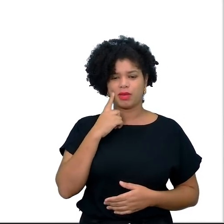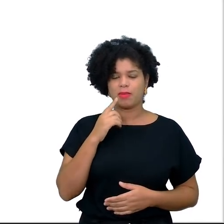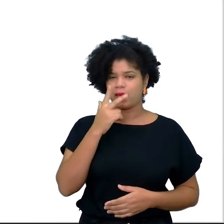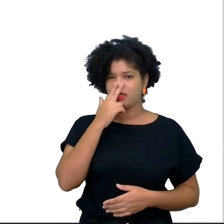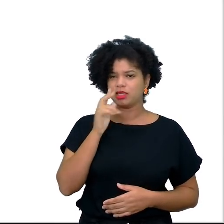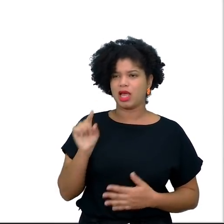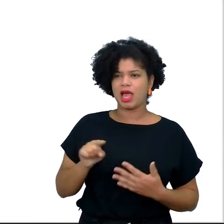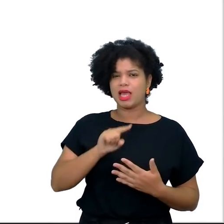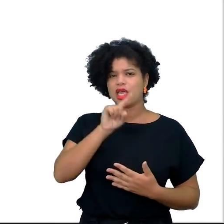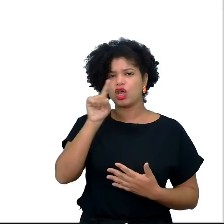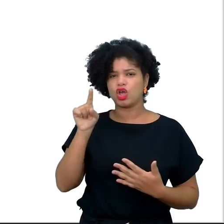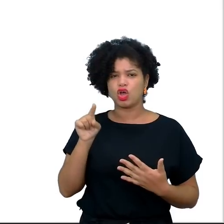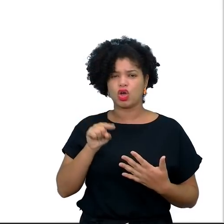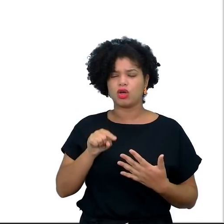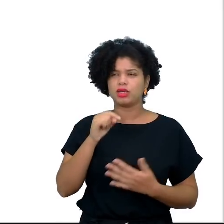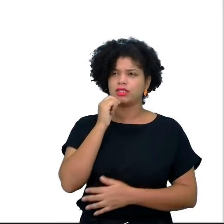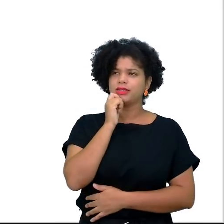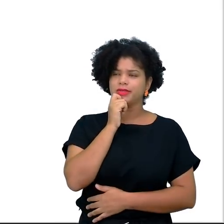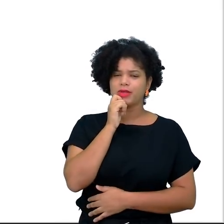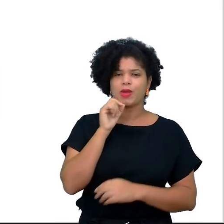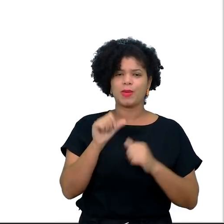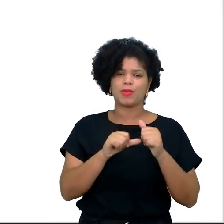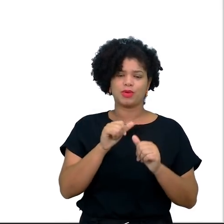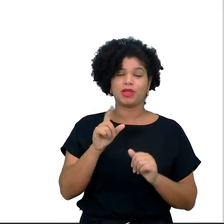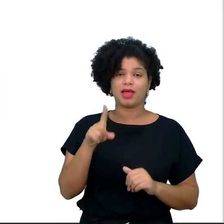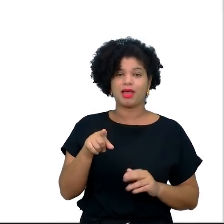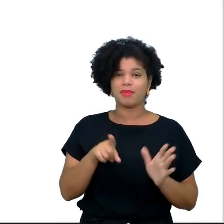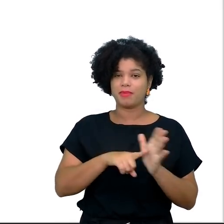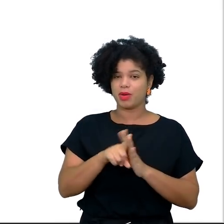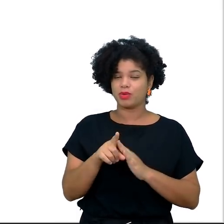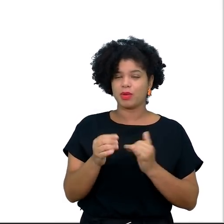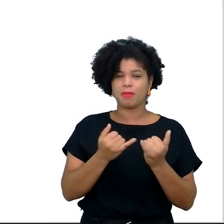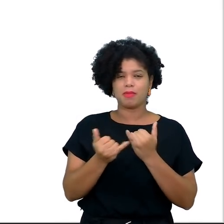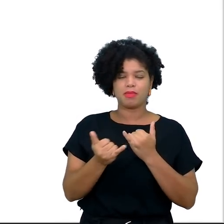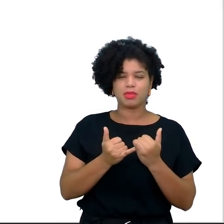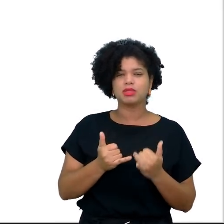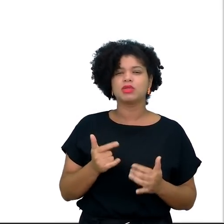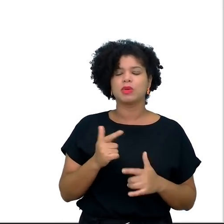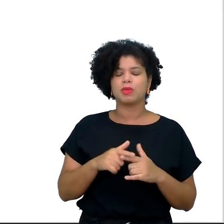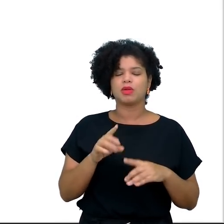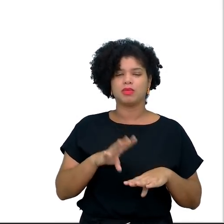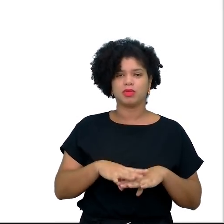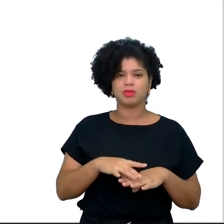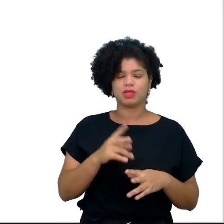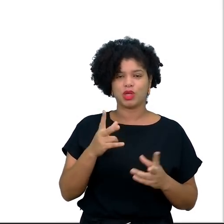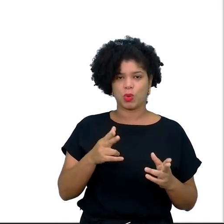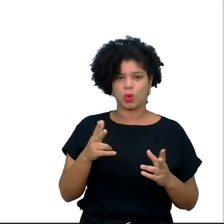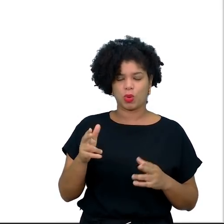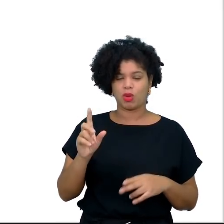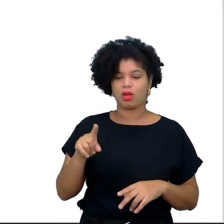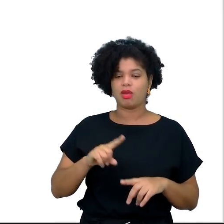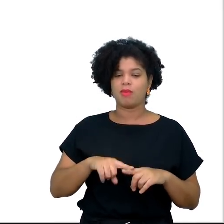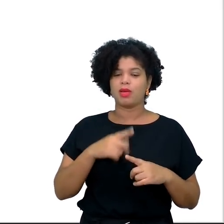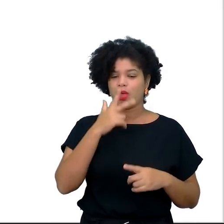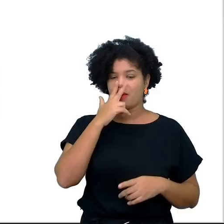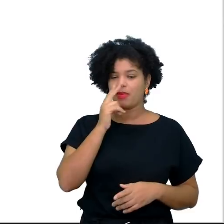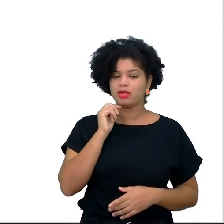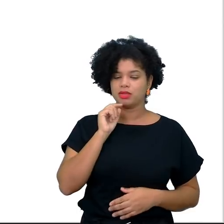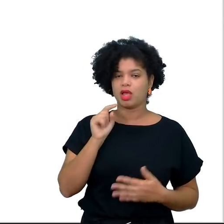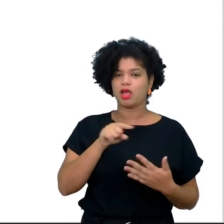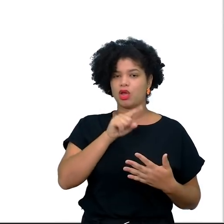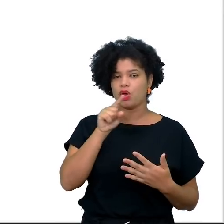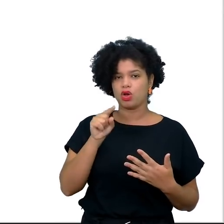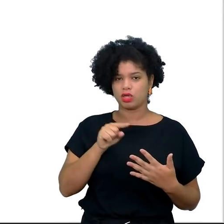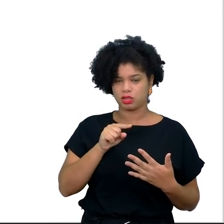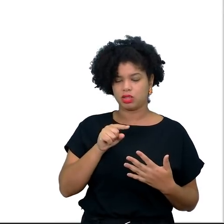né, do mesmo problema, então, a mesma situação, problema, só que mudou o lugar da incógnita. Então, nós temos a transformação